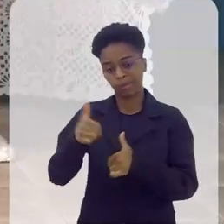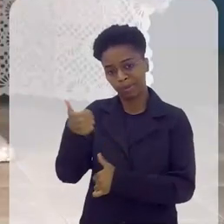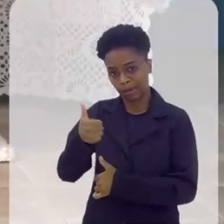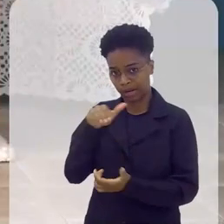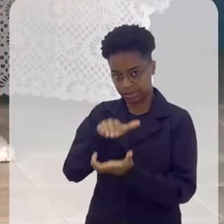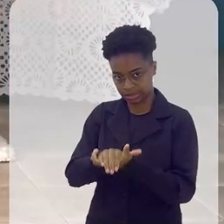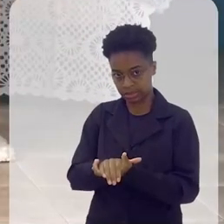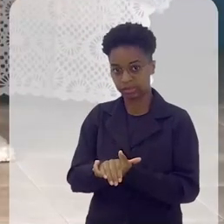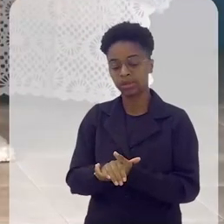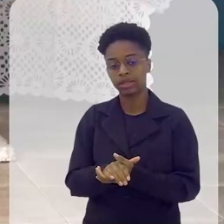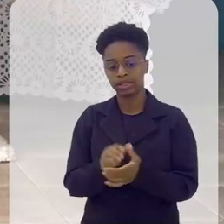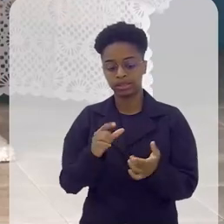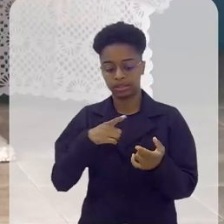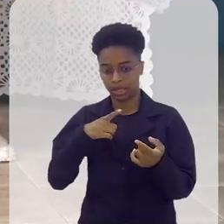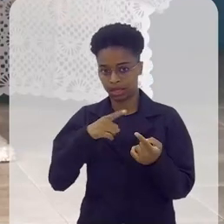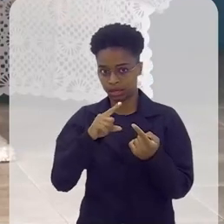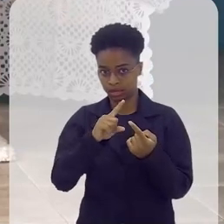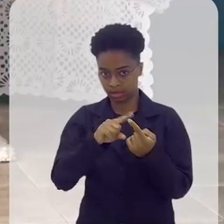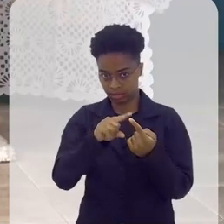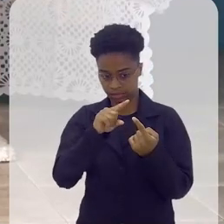primeiro casamento, ela teve